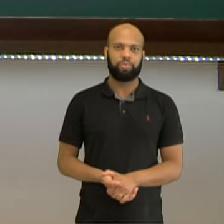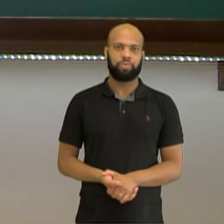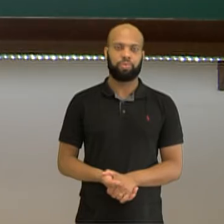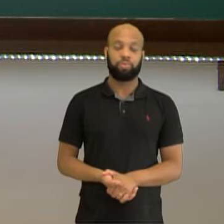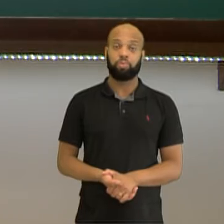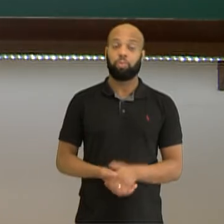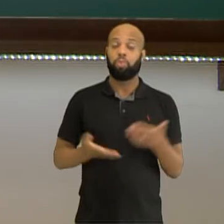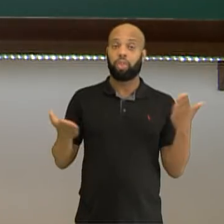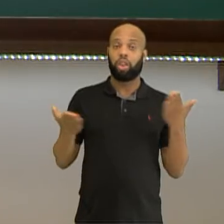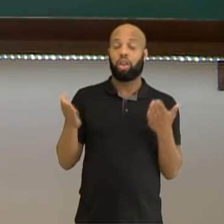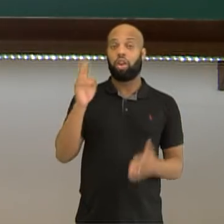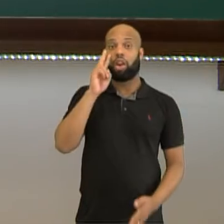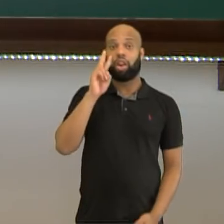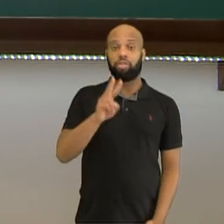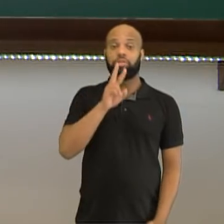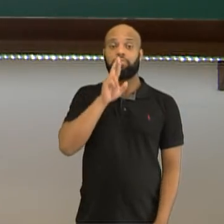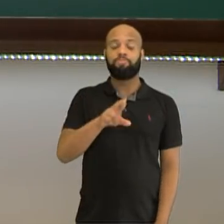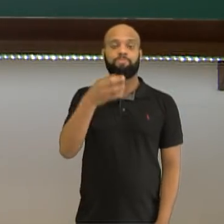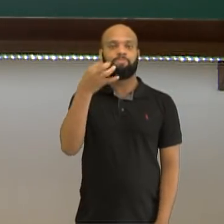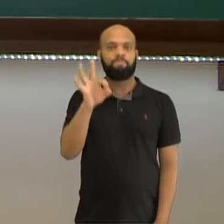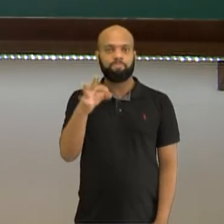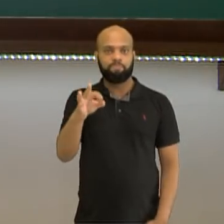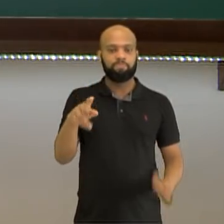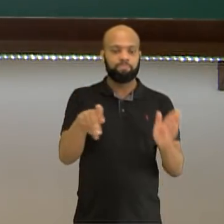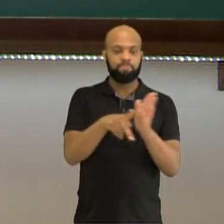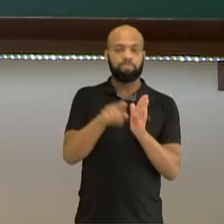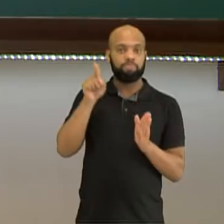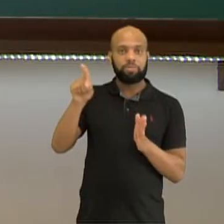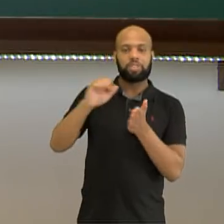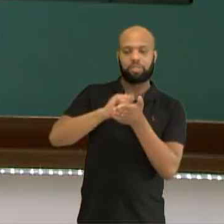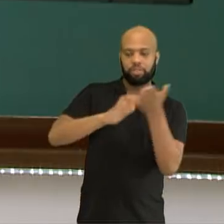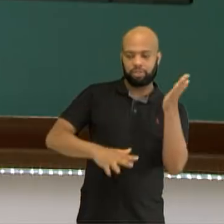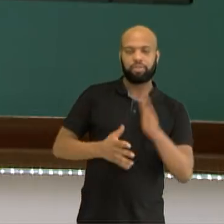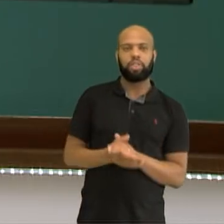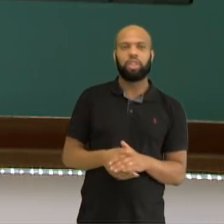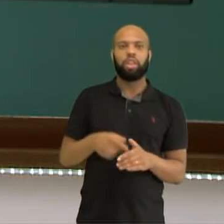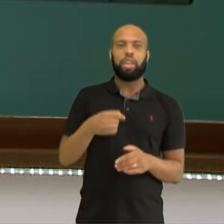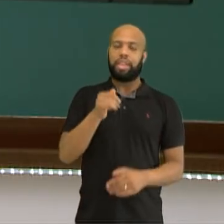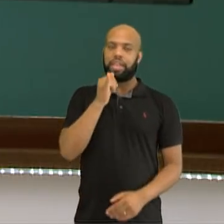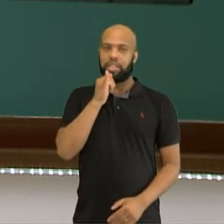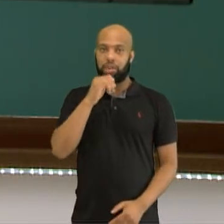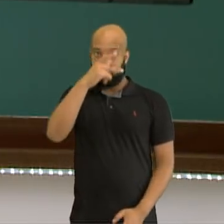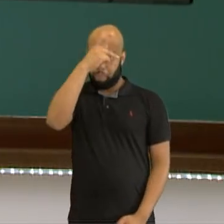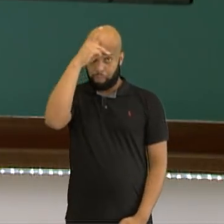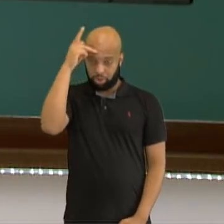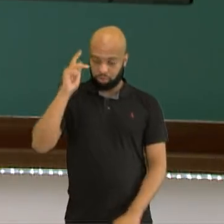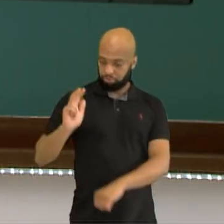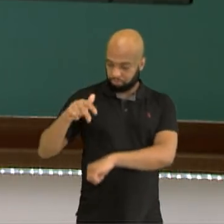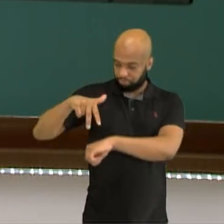Vamos ver a resposta esperada para essa atividade? Por que um observador no